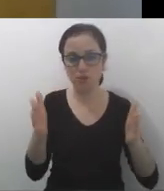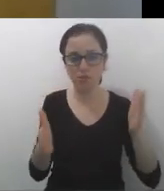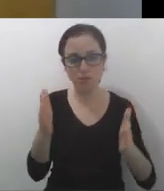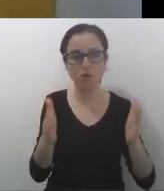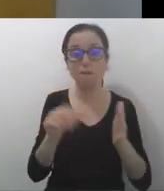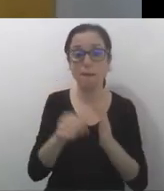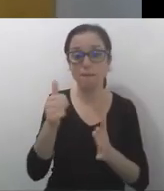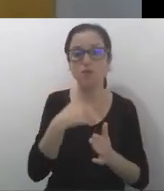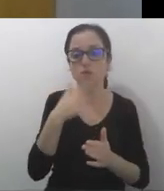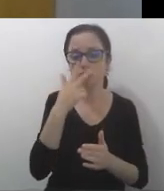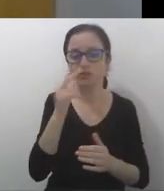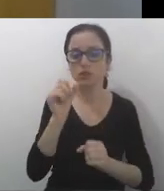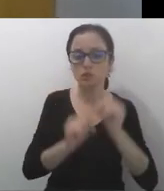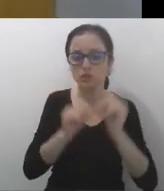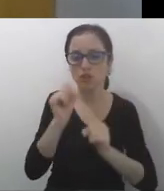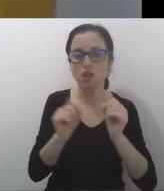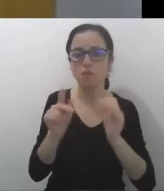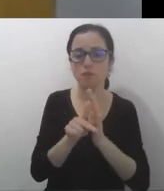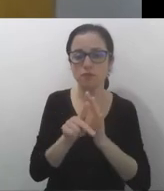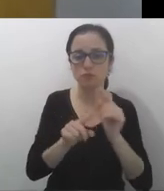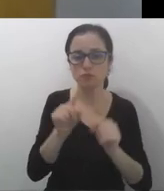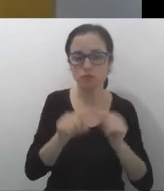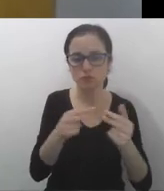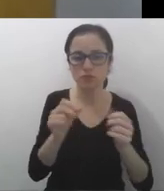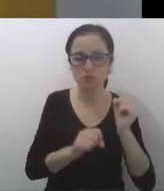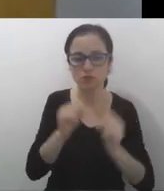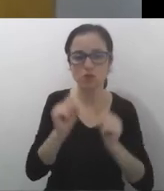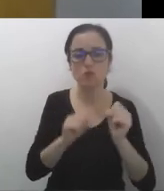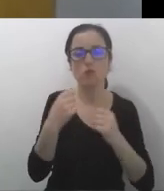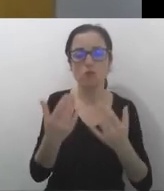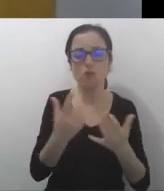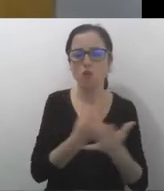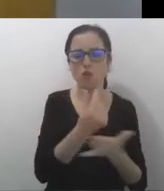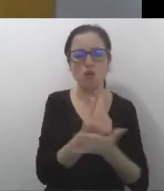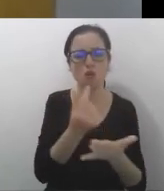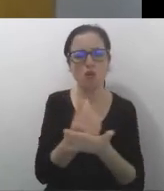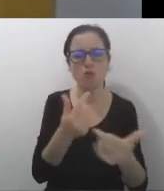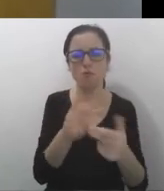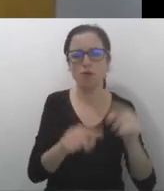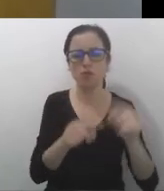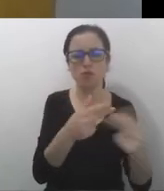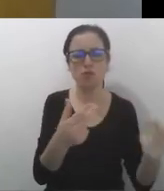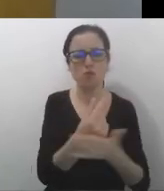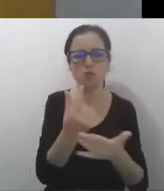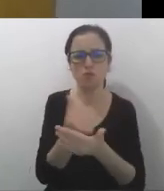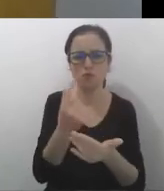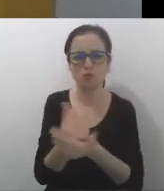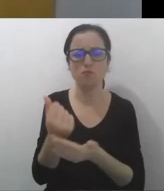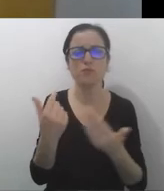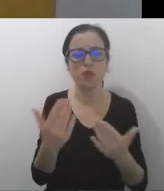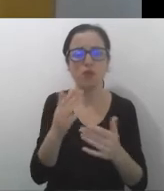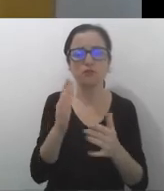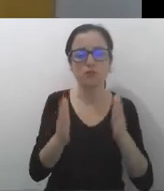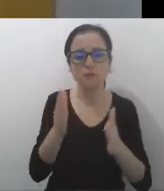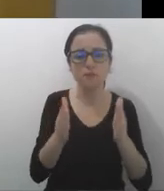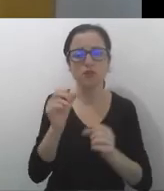e de produtos de consumo realizados industrialmente no Brasil nos anos 70, nos anos do